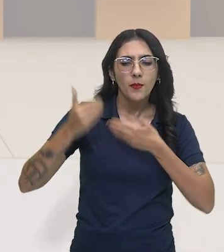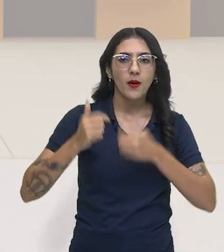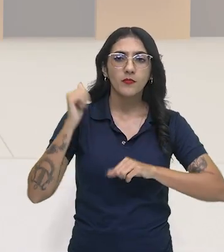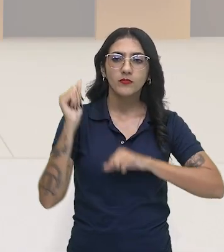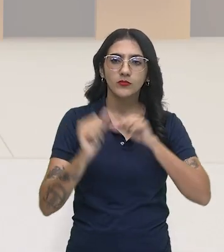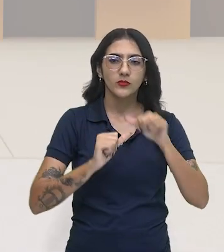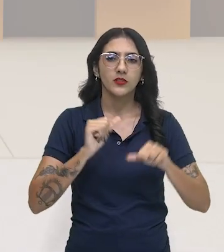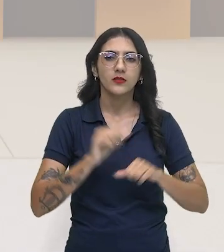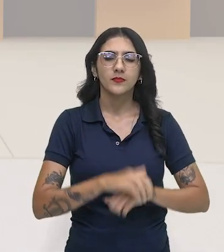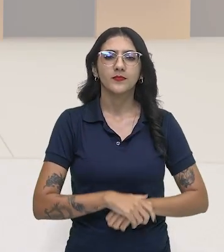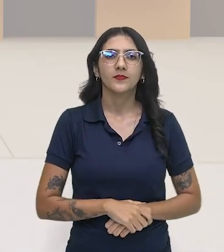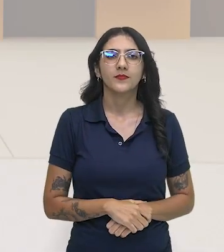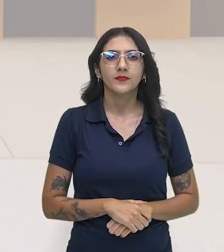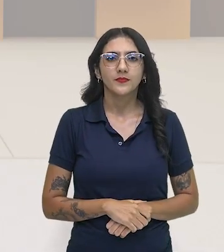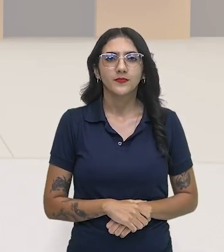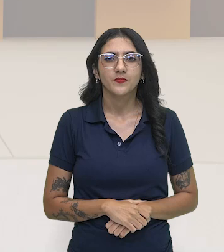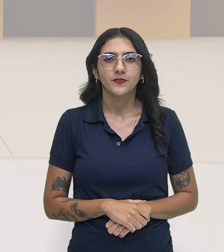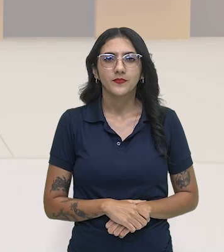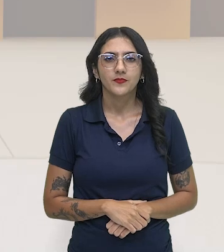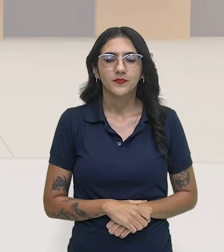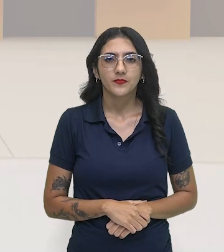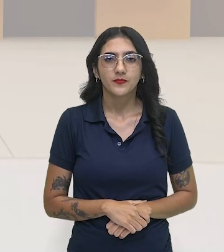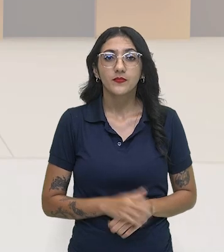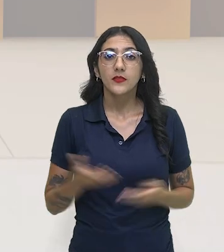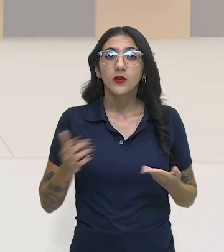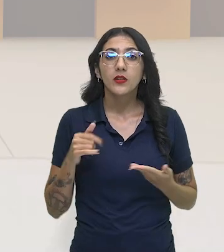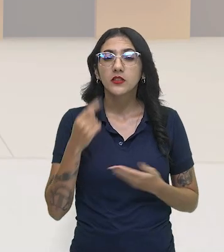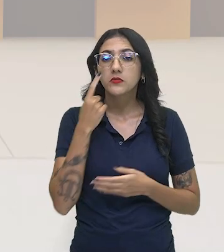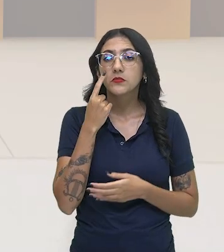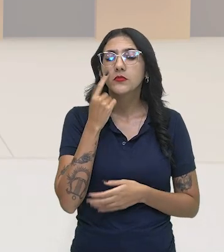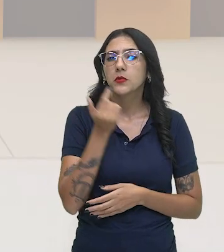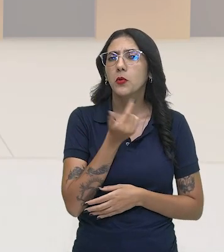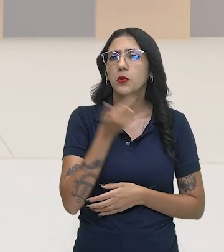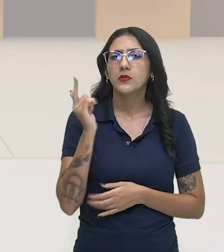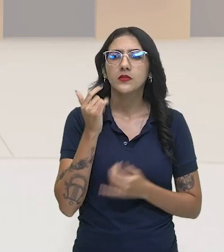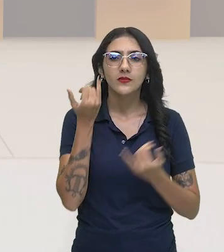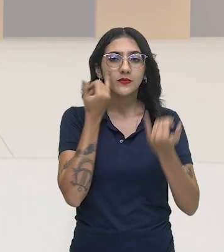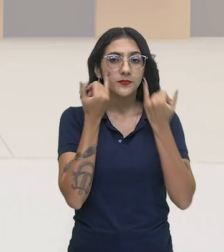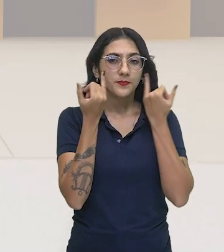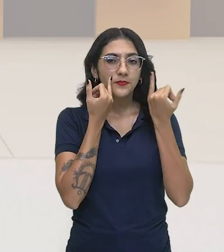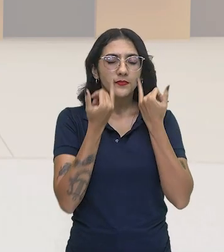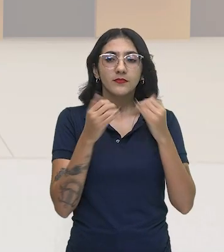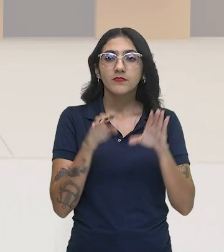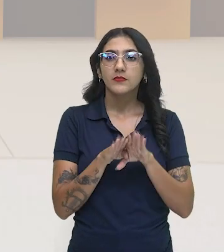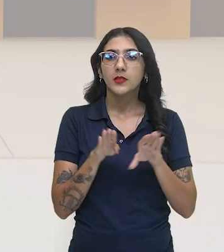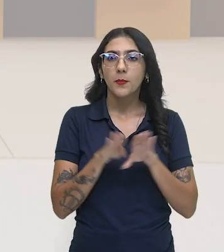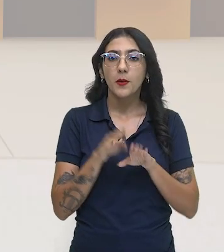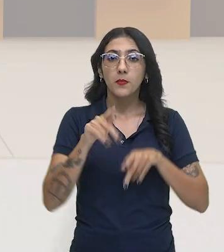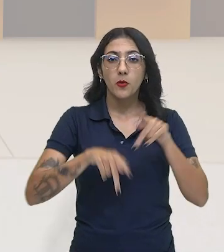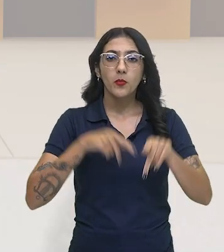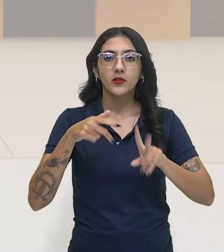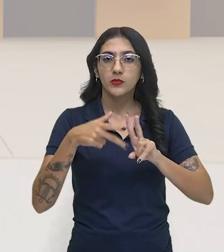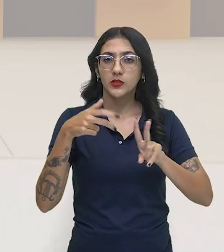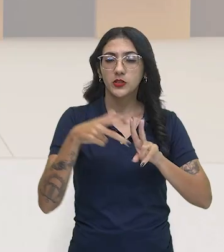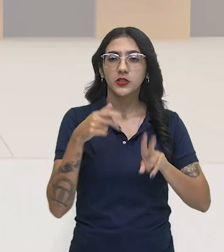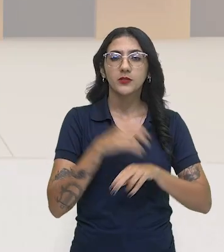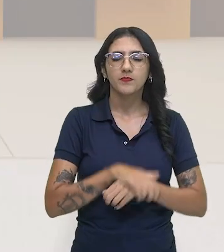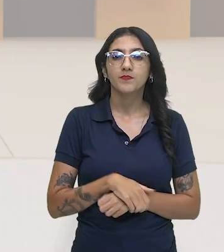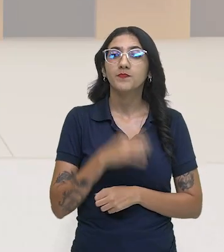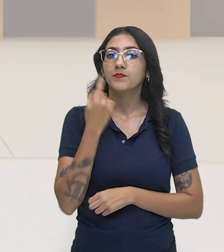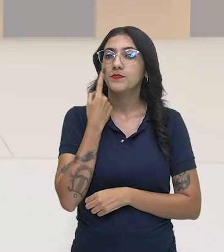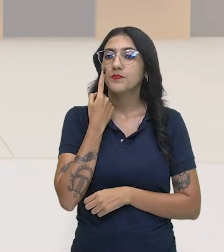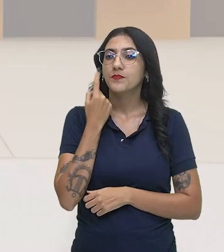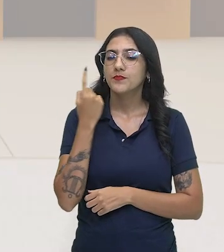história. Vamos mostrar agora, pessoal, mais alguns dados aqui, tá, professor? Sobre os povos indígenas aqui no Brasil. Segundo aí,